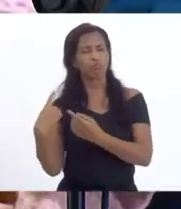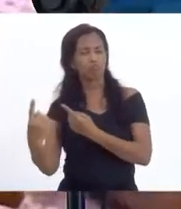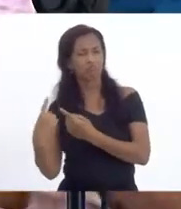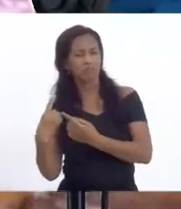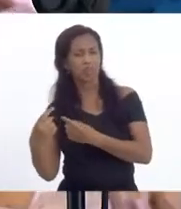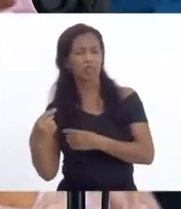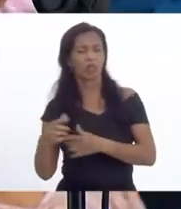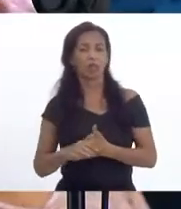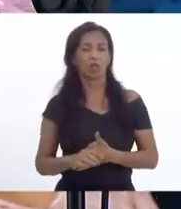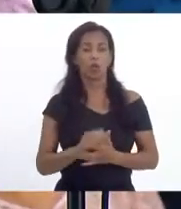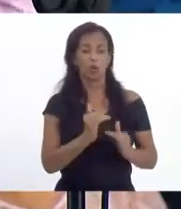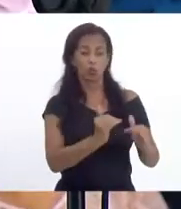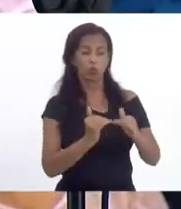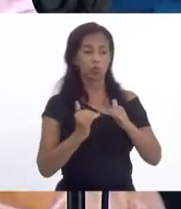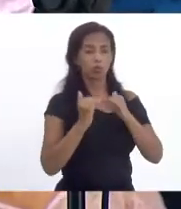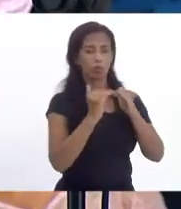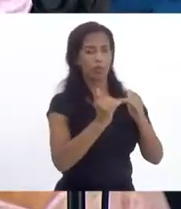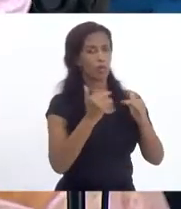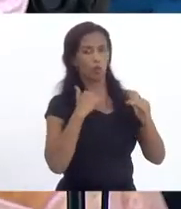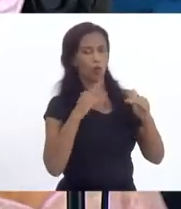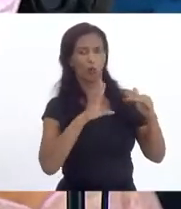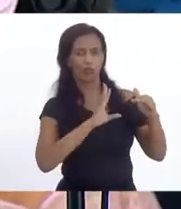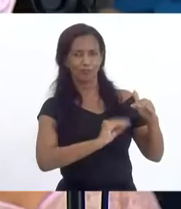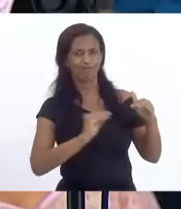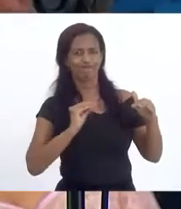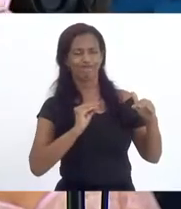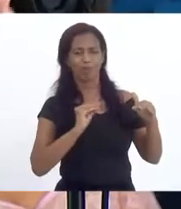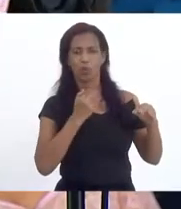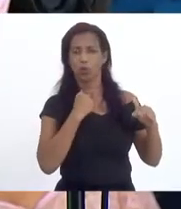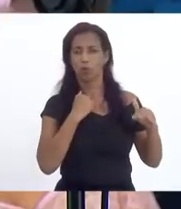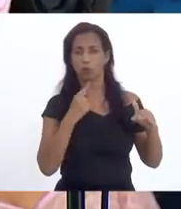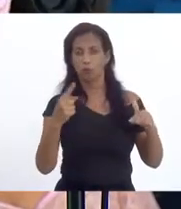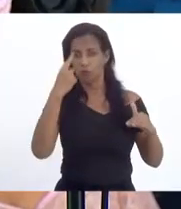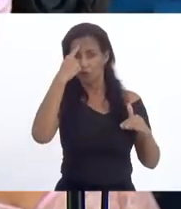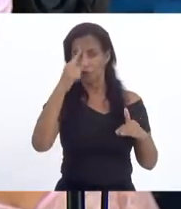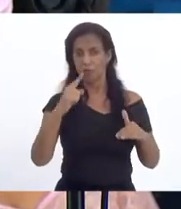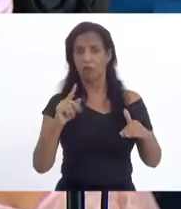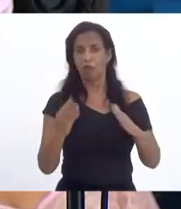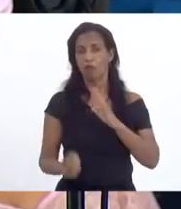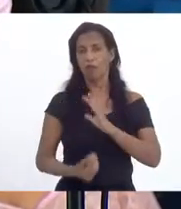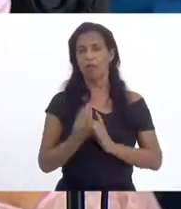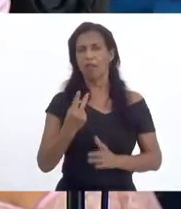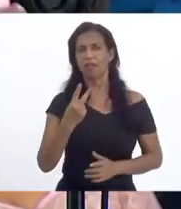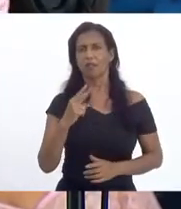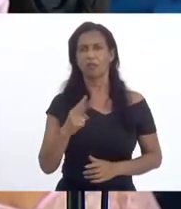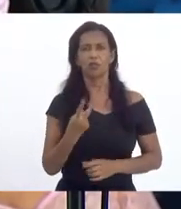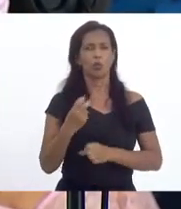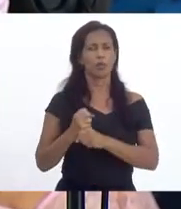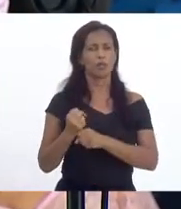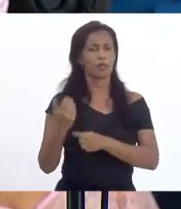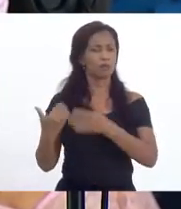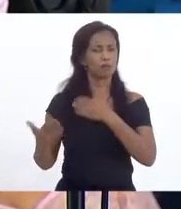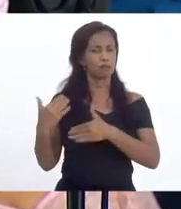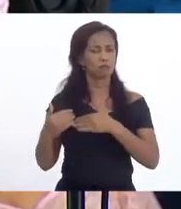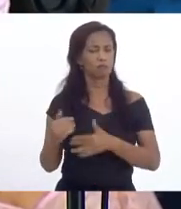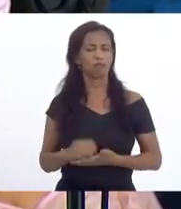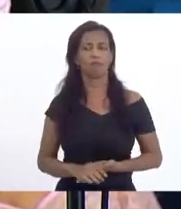tal. O Fundo Soberano é intocável, né? Para você ter uma ideia, foi criado há 2 anos e pouco, o Espírito Santo,